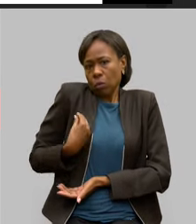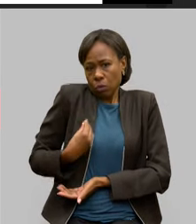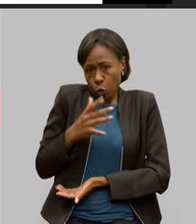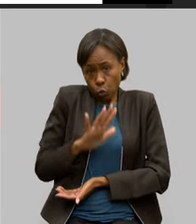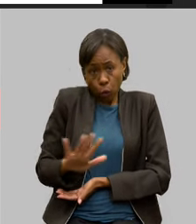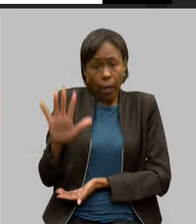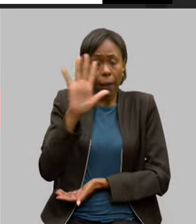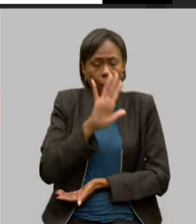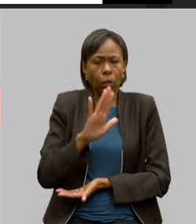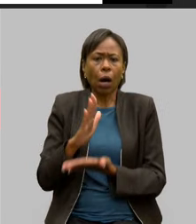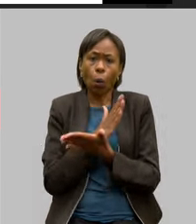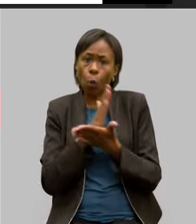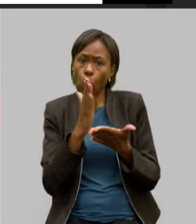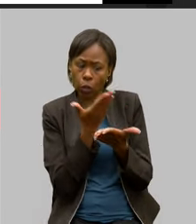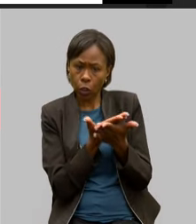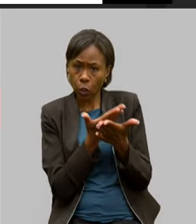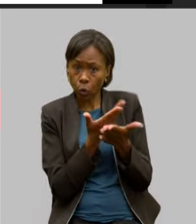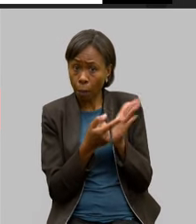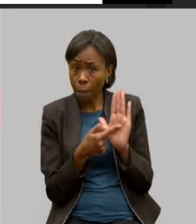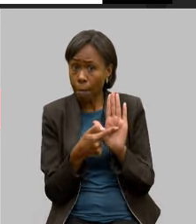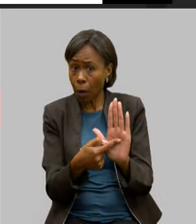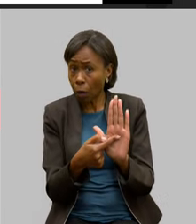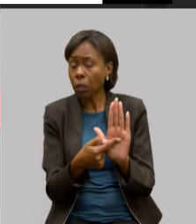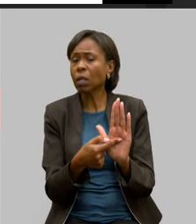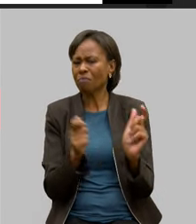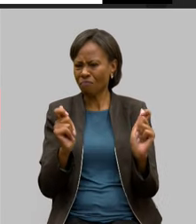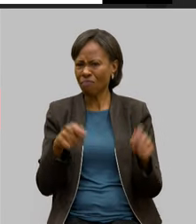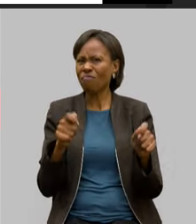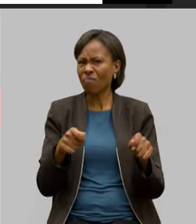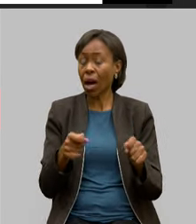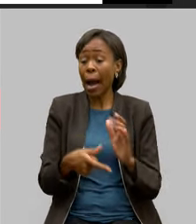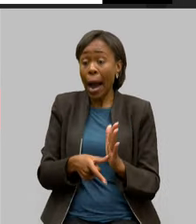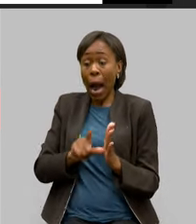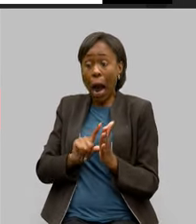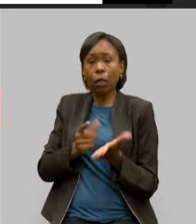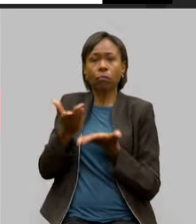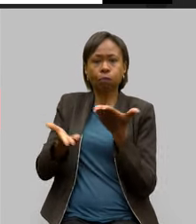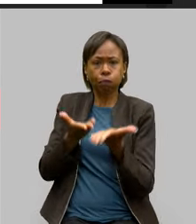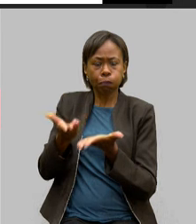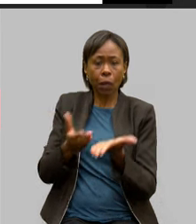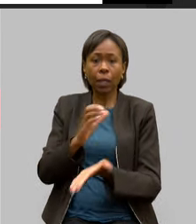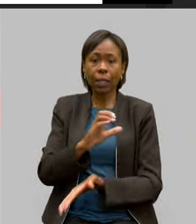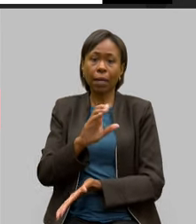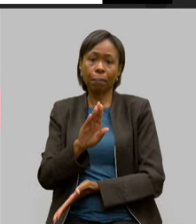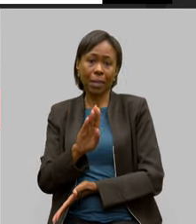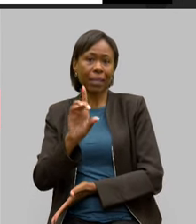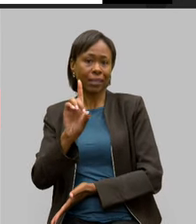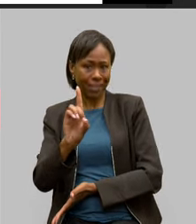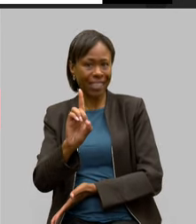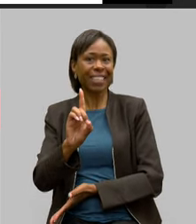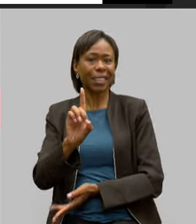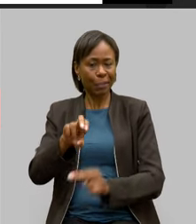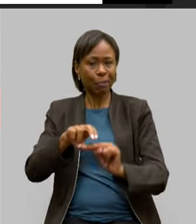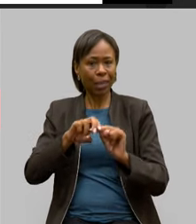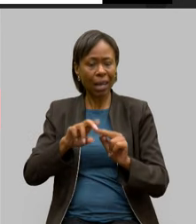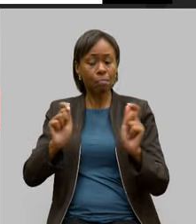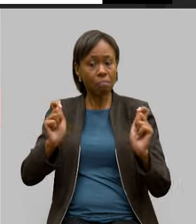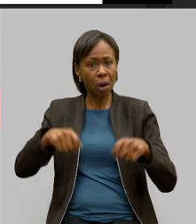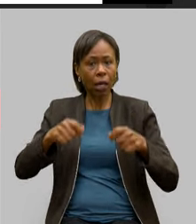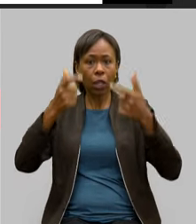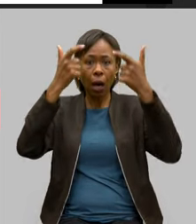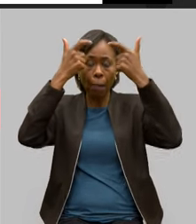estudos que indicam o potencial preventivo para utilização do cbd em função das suas do se das suas do seu potencial